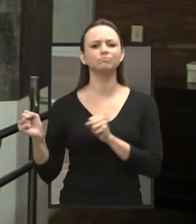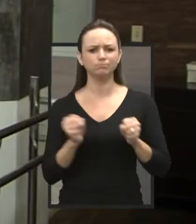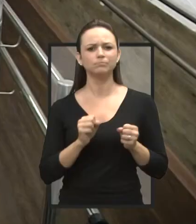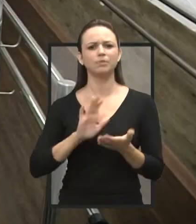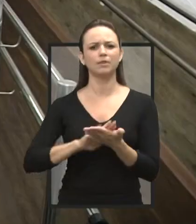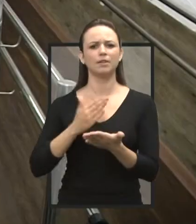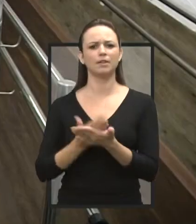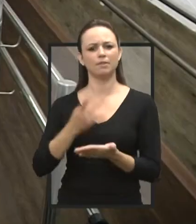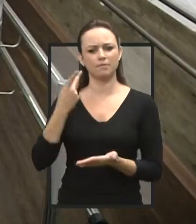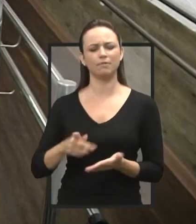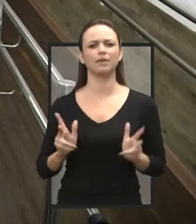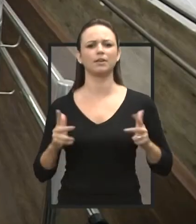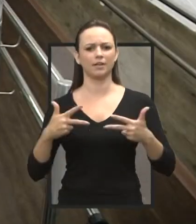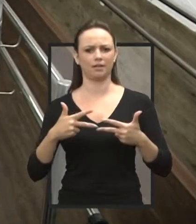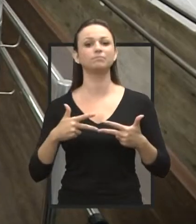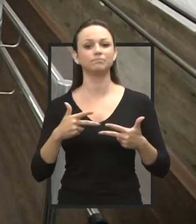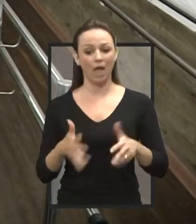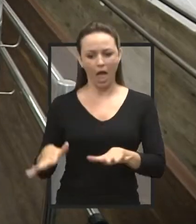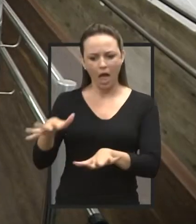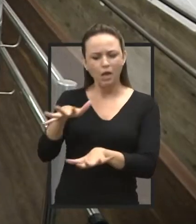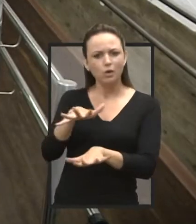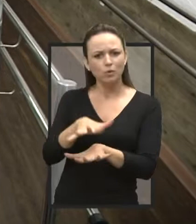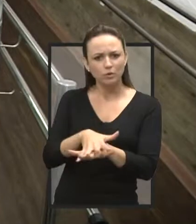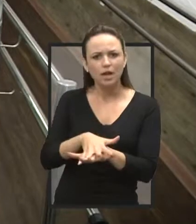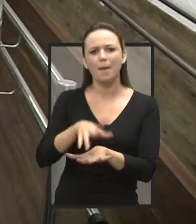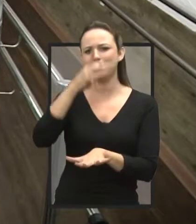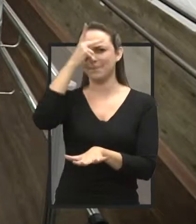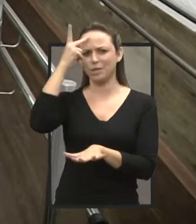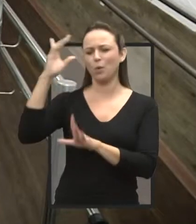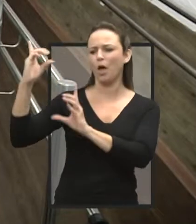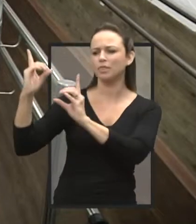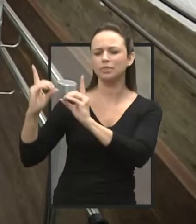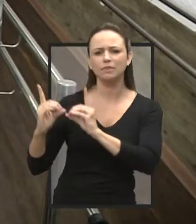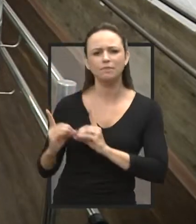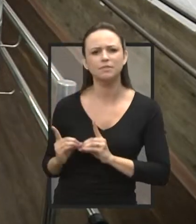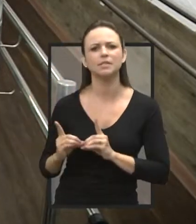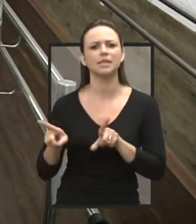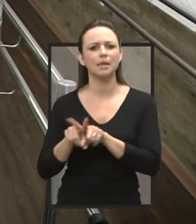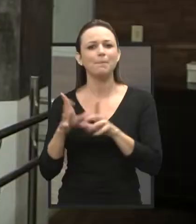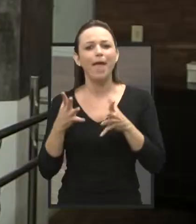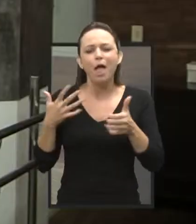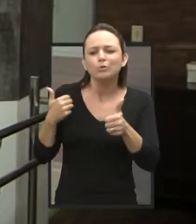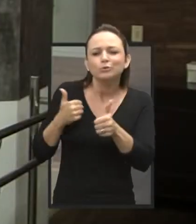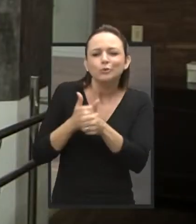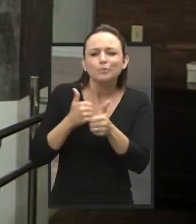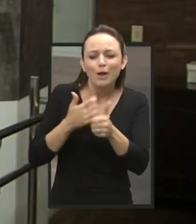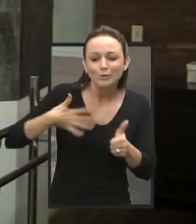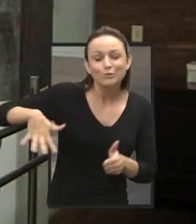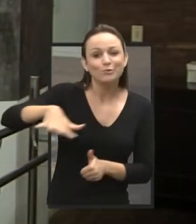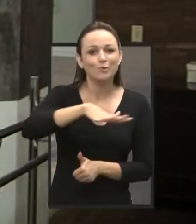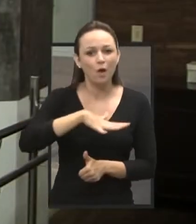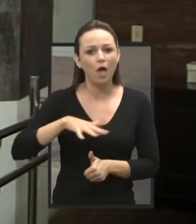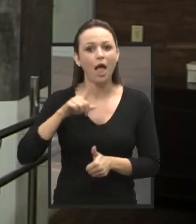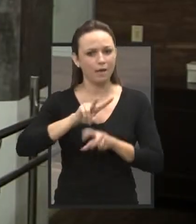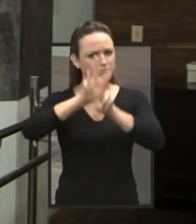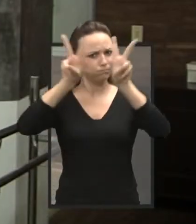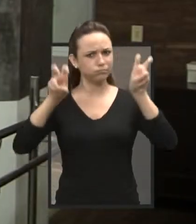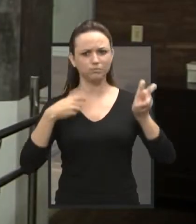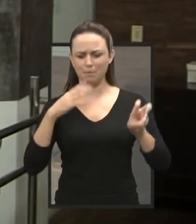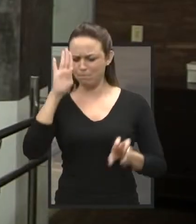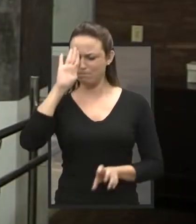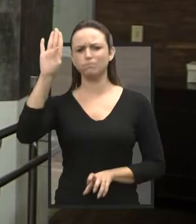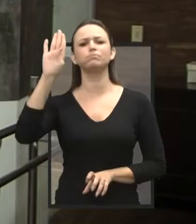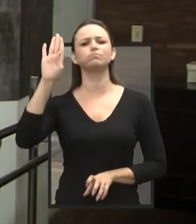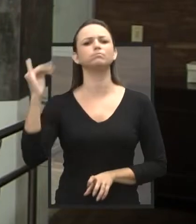Jaú. A inclusão de pessoas com deficiências e pessoas que querem estar perto de nós é um assunto prioritário para mim.